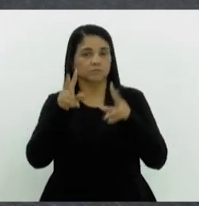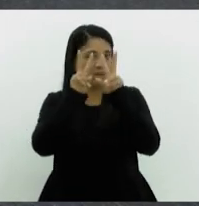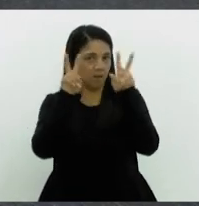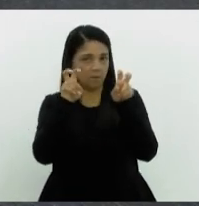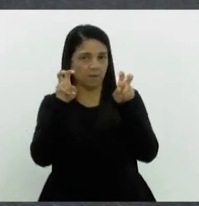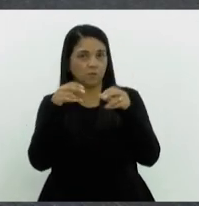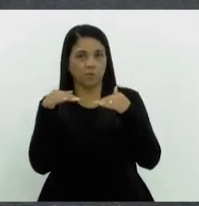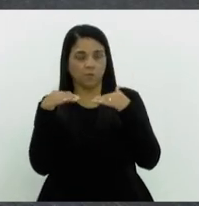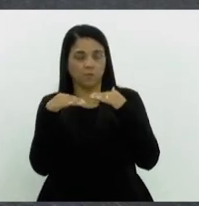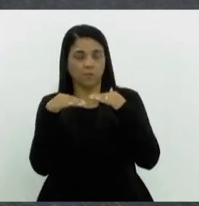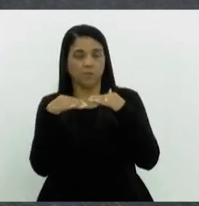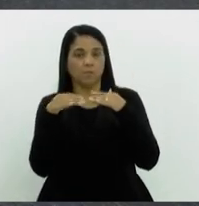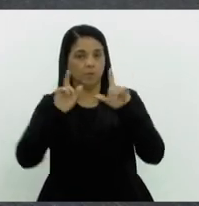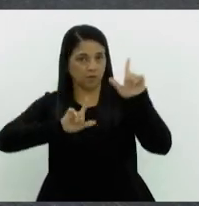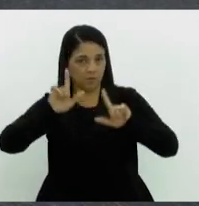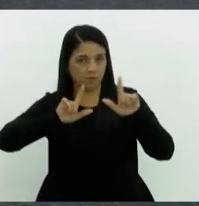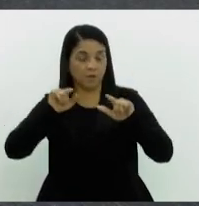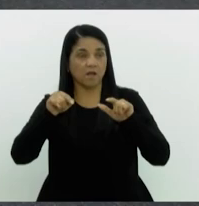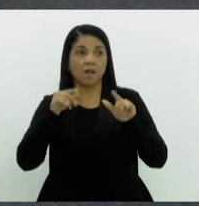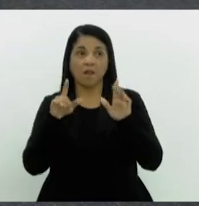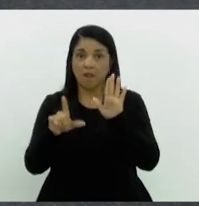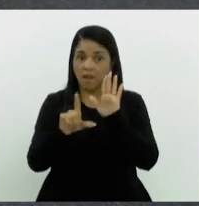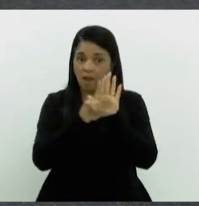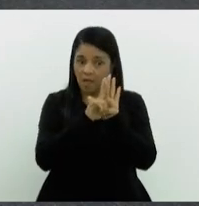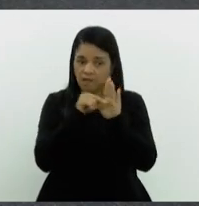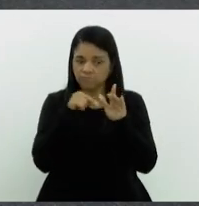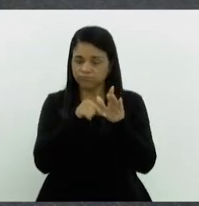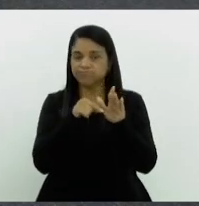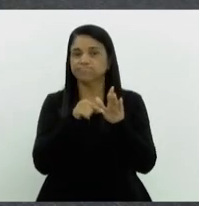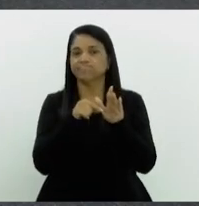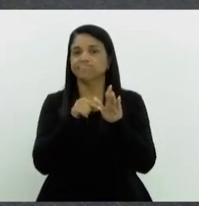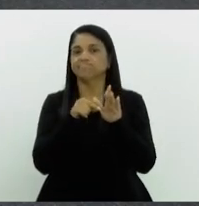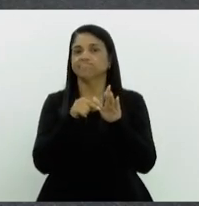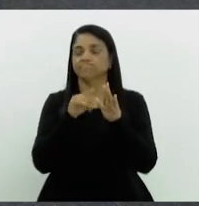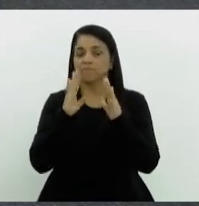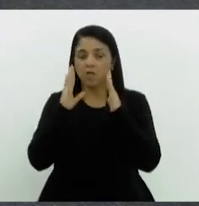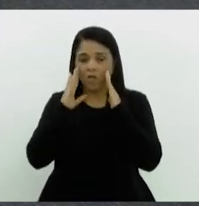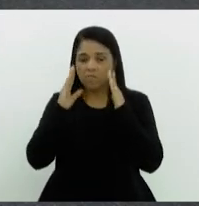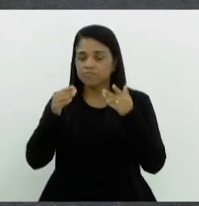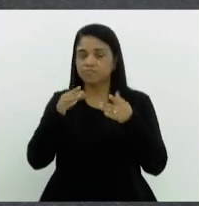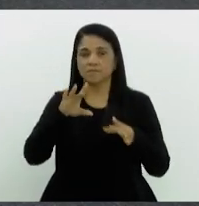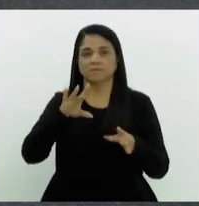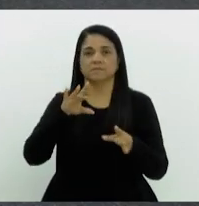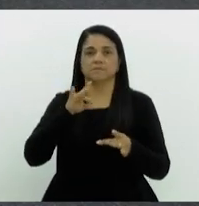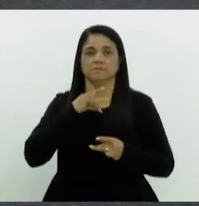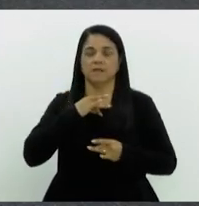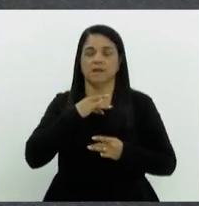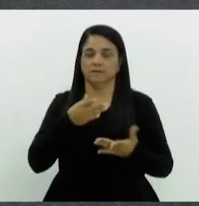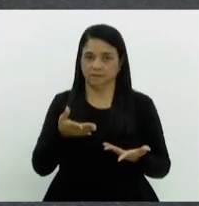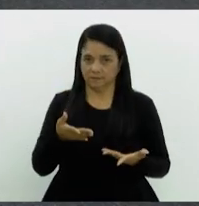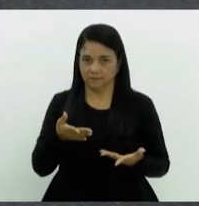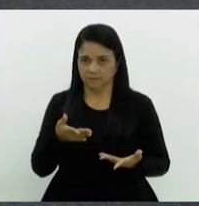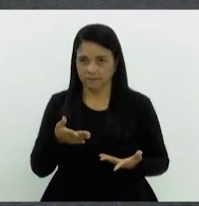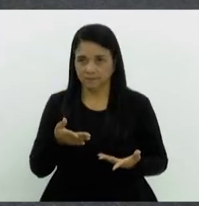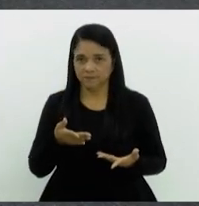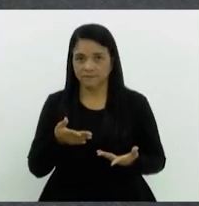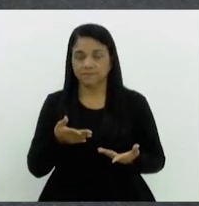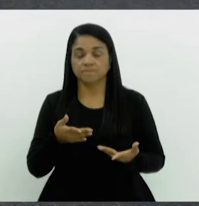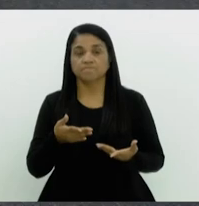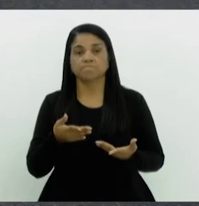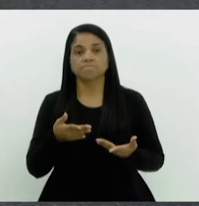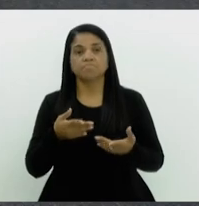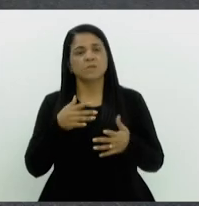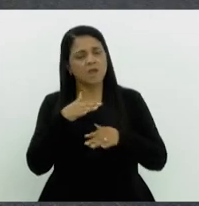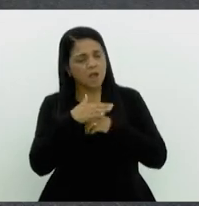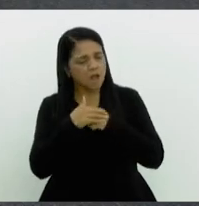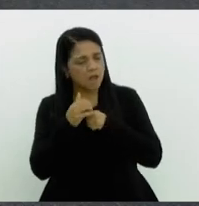importantes que a gente fez foram inspiradas nesse programa, realmente inspiradas. Então, a gente tem o maior